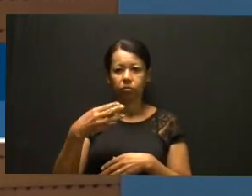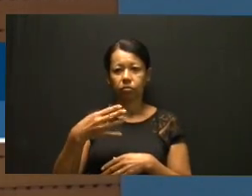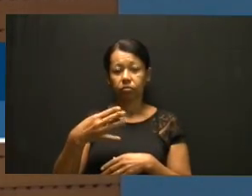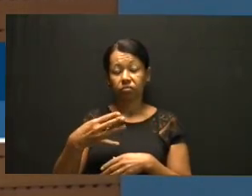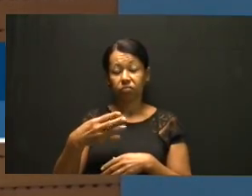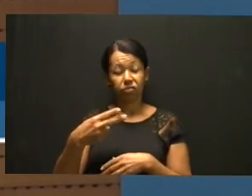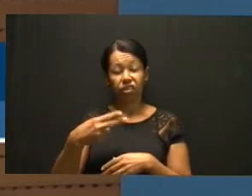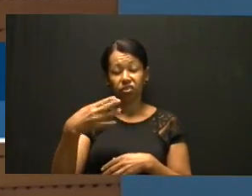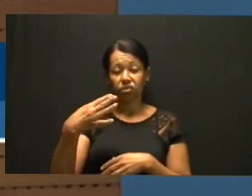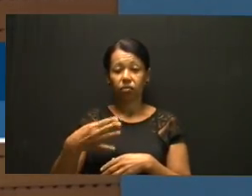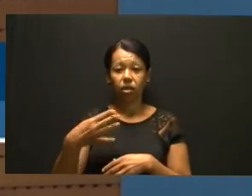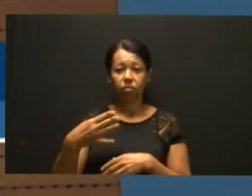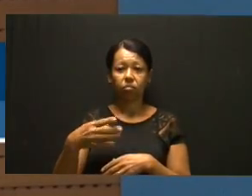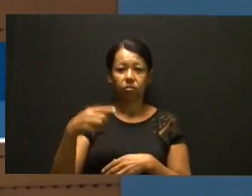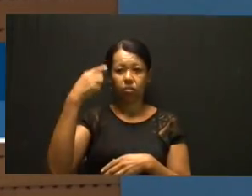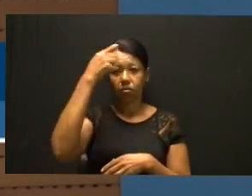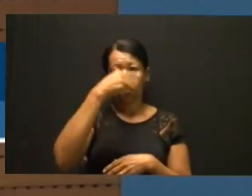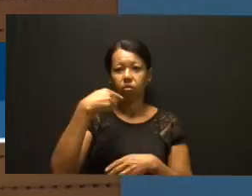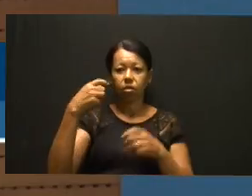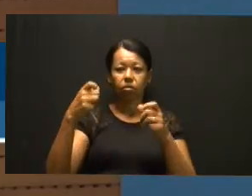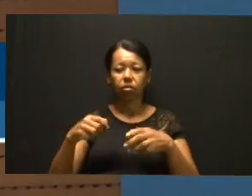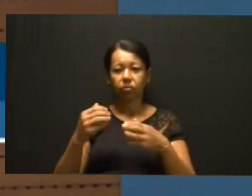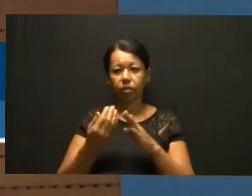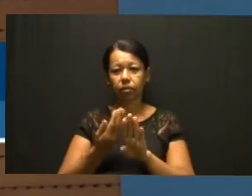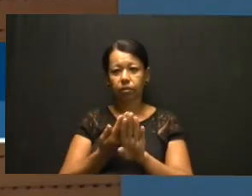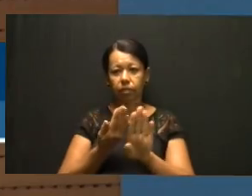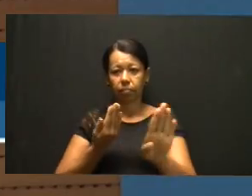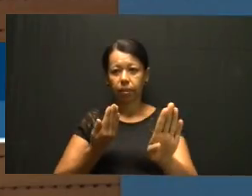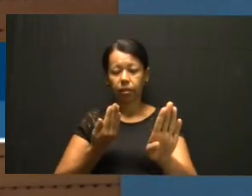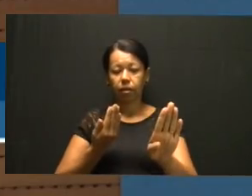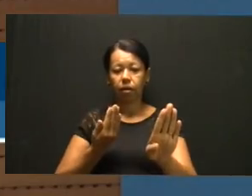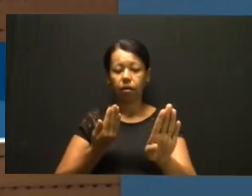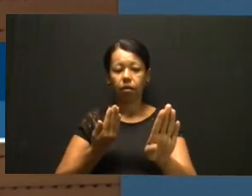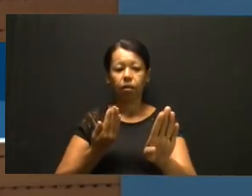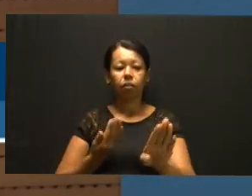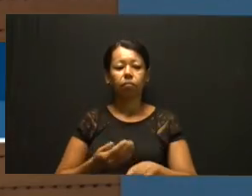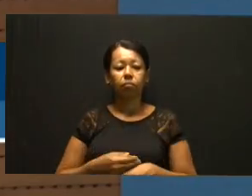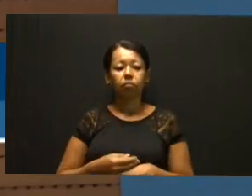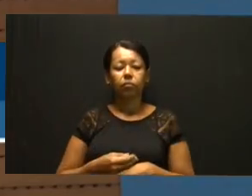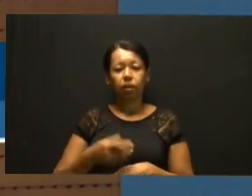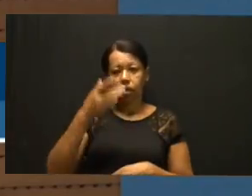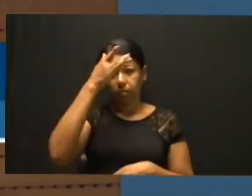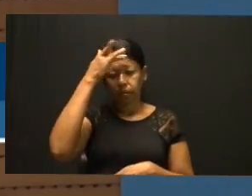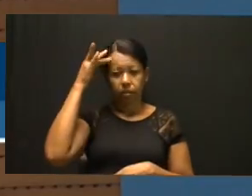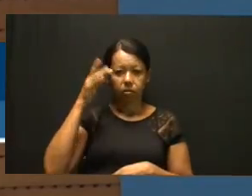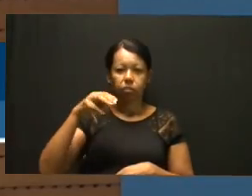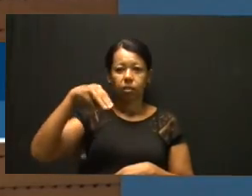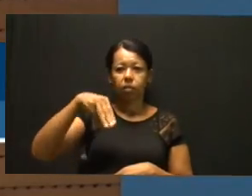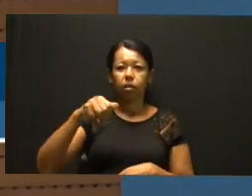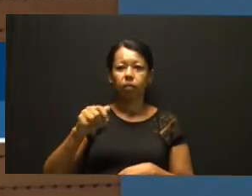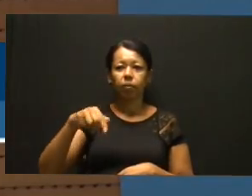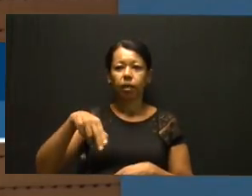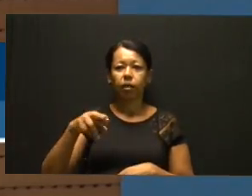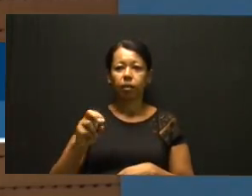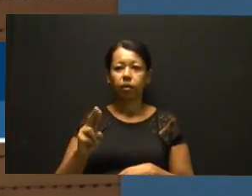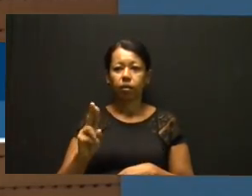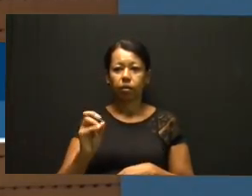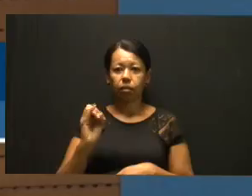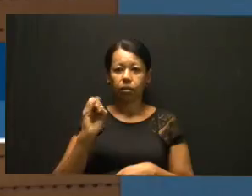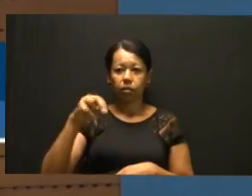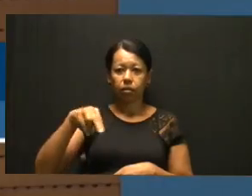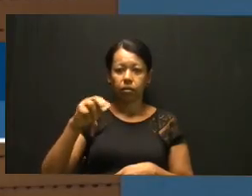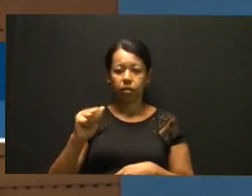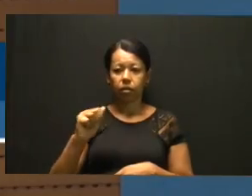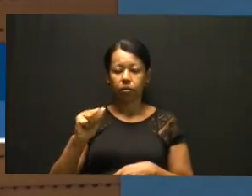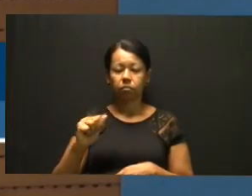painel opaco, onde ali vai separar o cliente da máquina, para que essa pessoa não seja surpreendida por